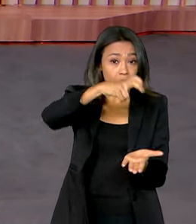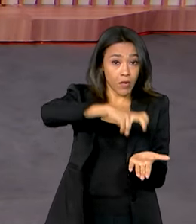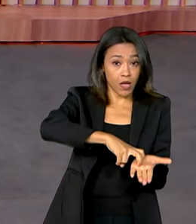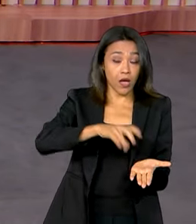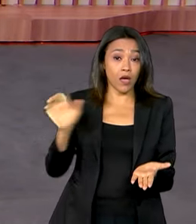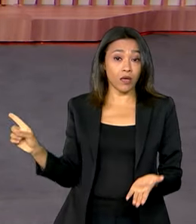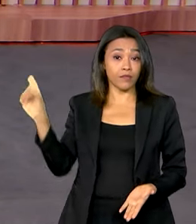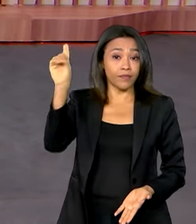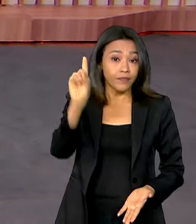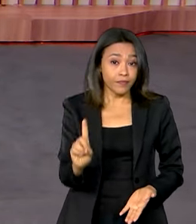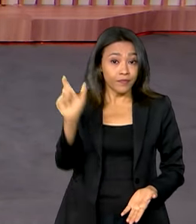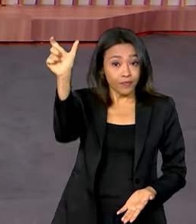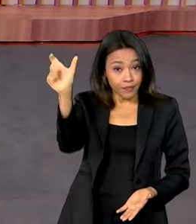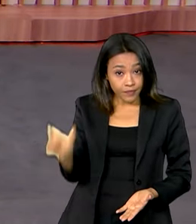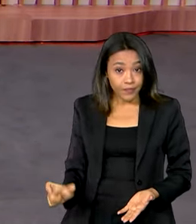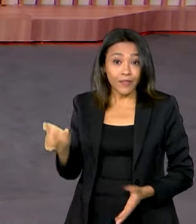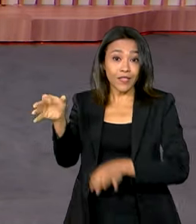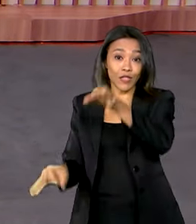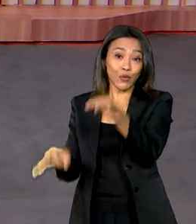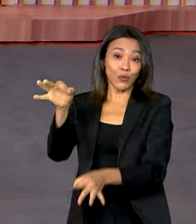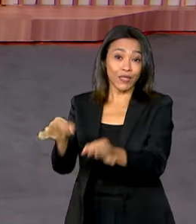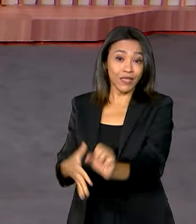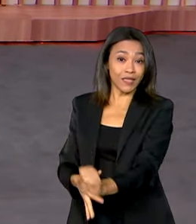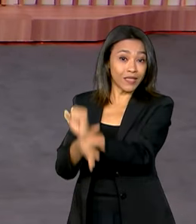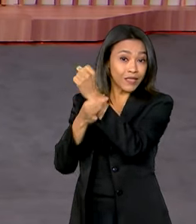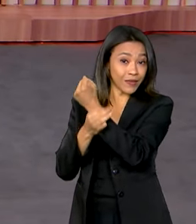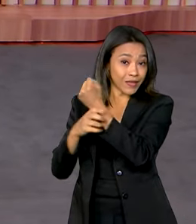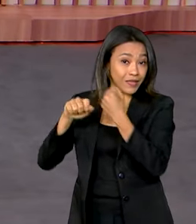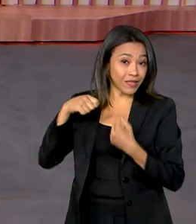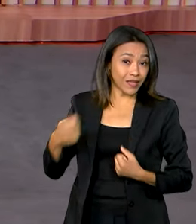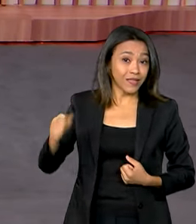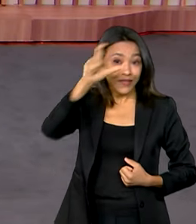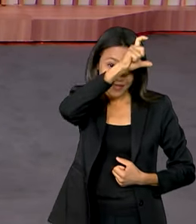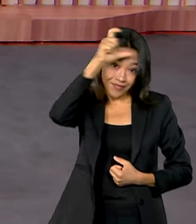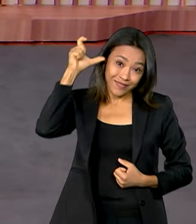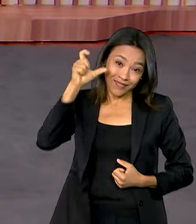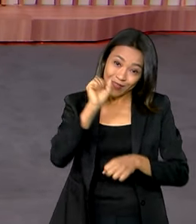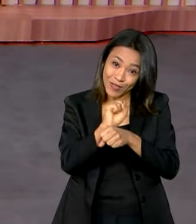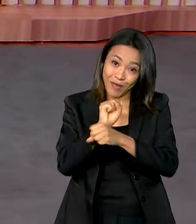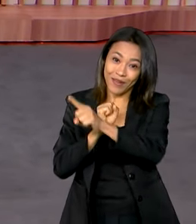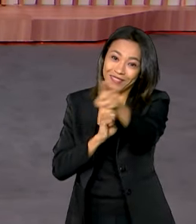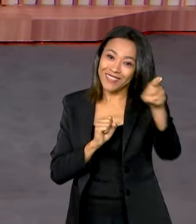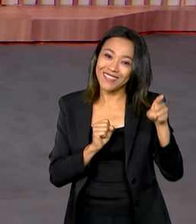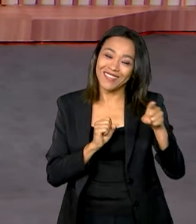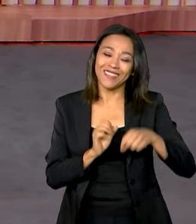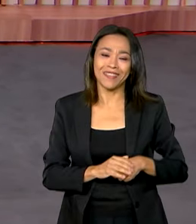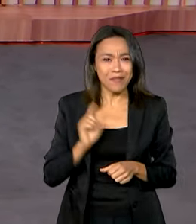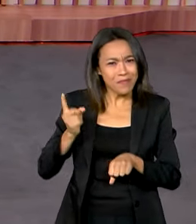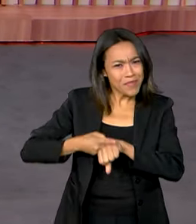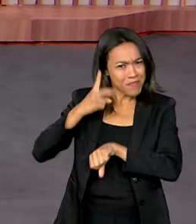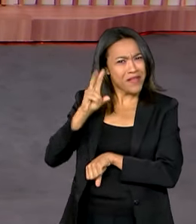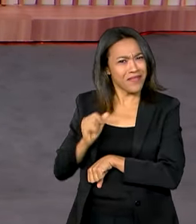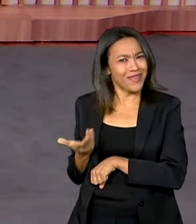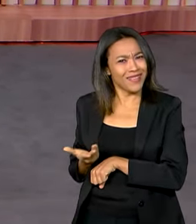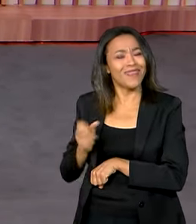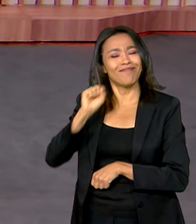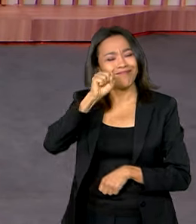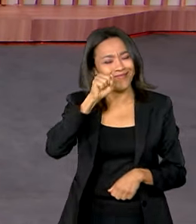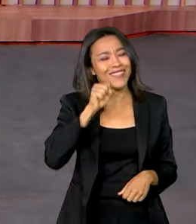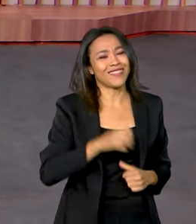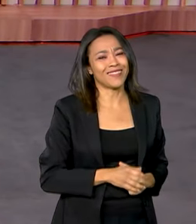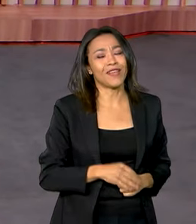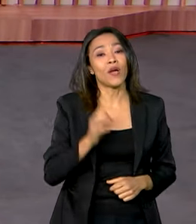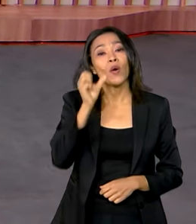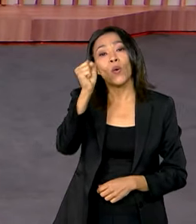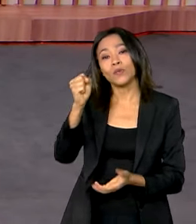vai est com o ministro da justiça e Segurança Pública Ricardo lewandovski espero todo mundo excelente primeira vez o ministro aqui né primeira vez Então a partir